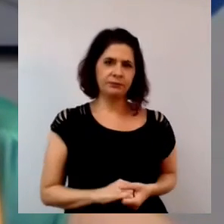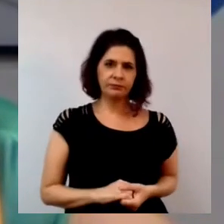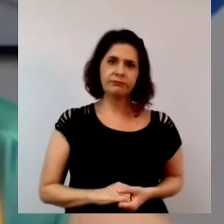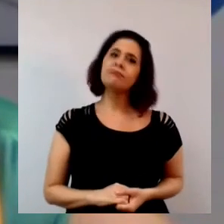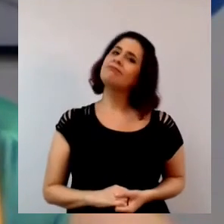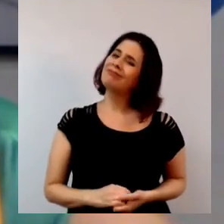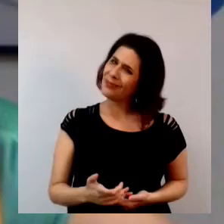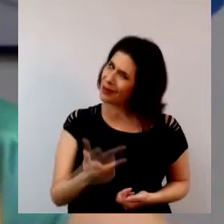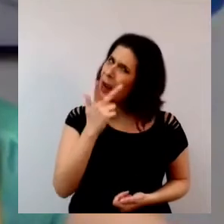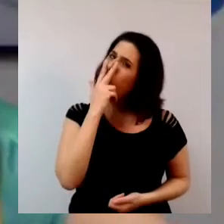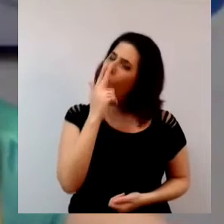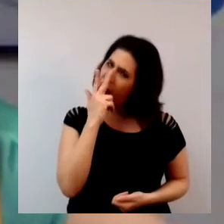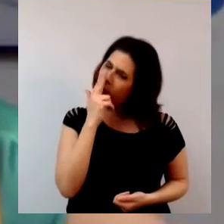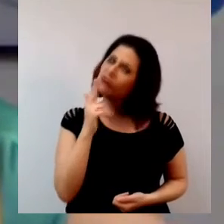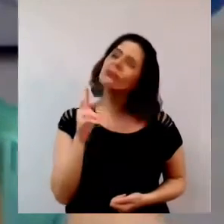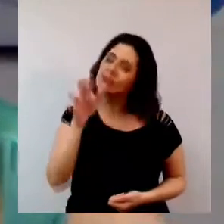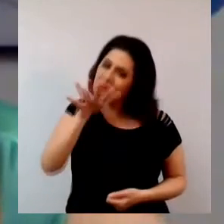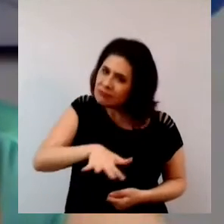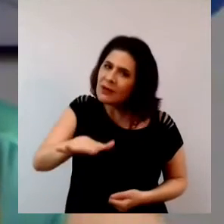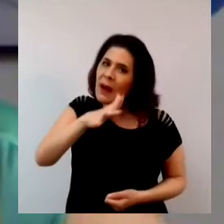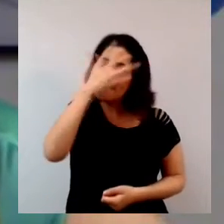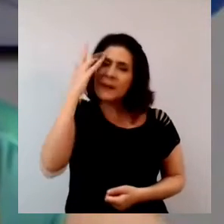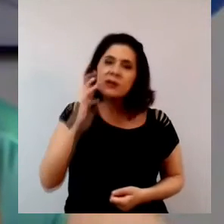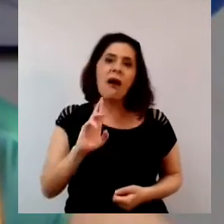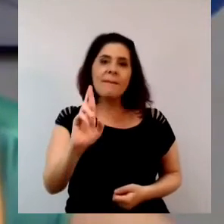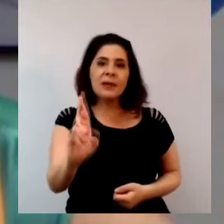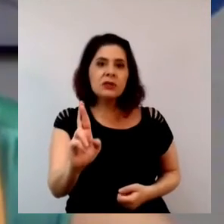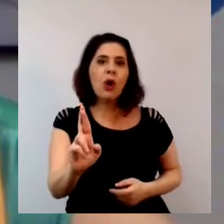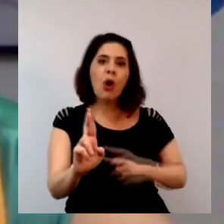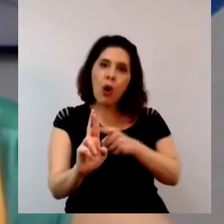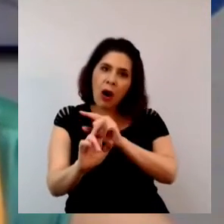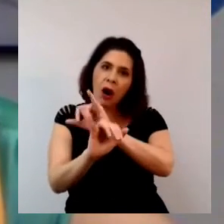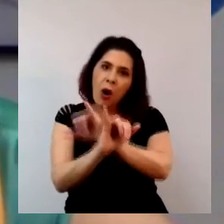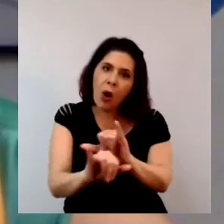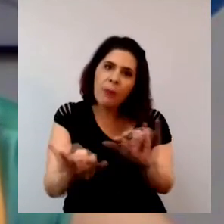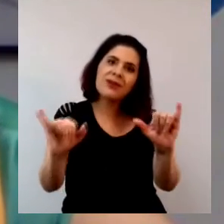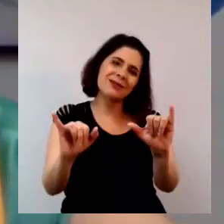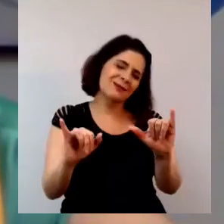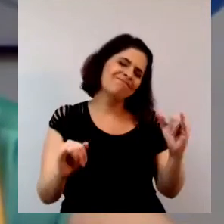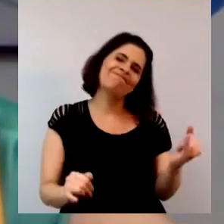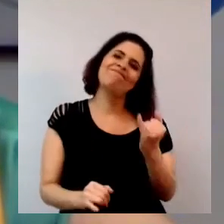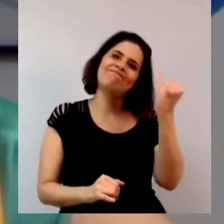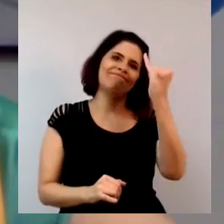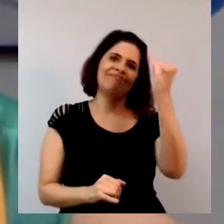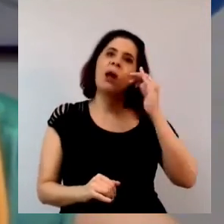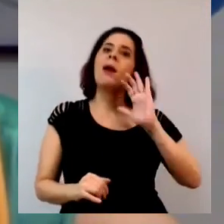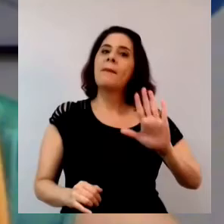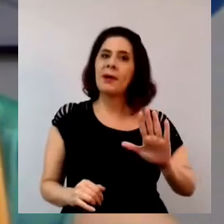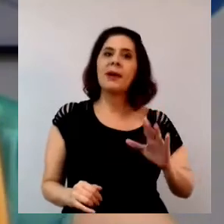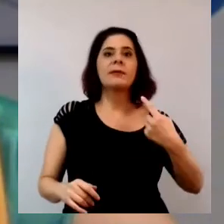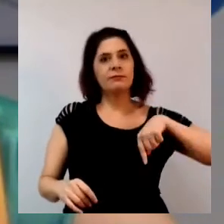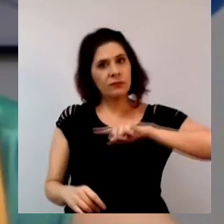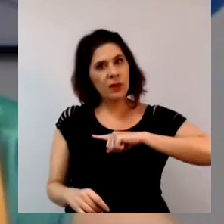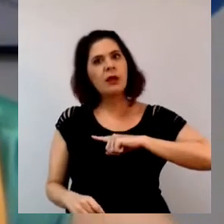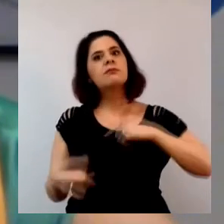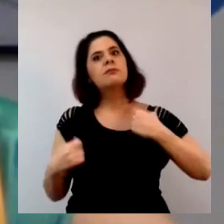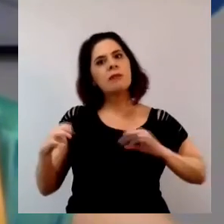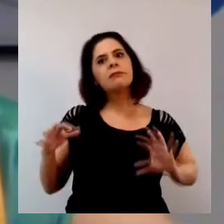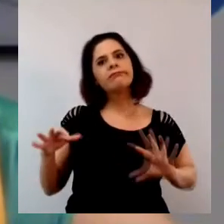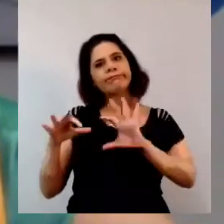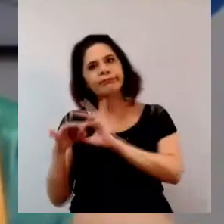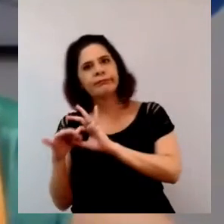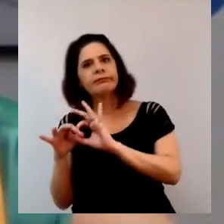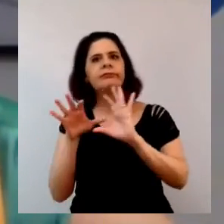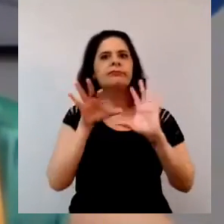super importante o papel do comunicador científico, nossa, é incrível, mas eu acho que se a gente se junta, por exemplo,